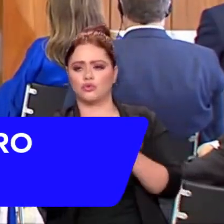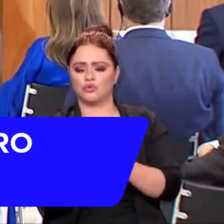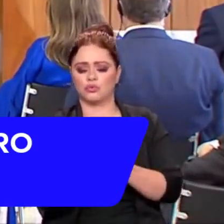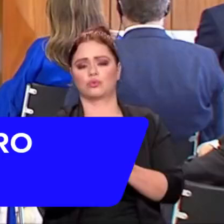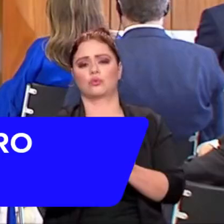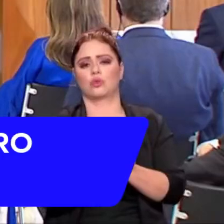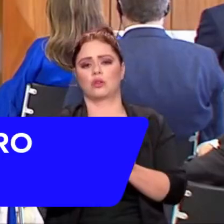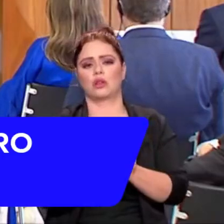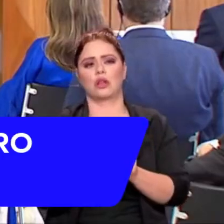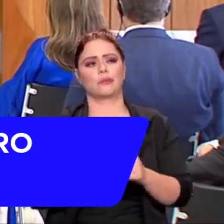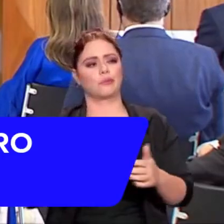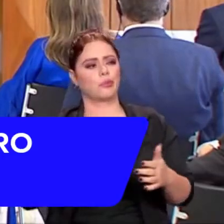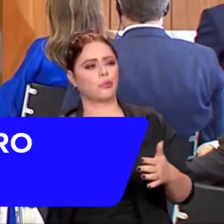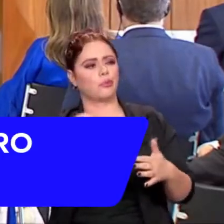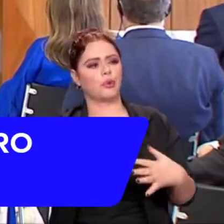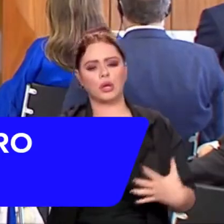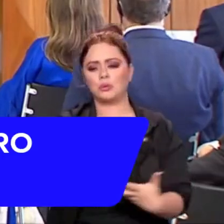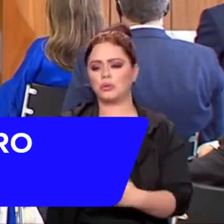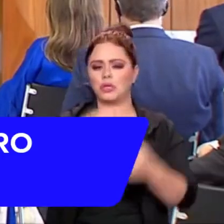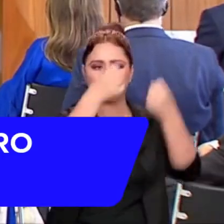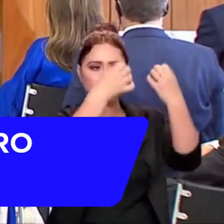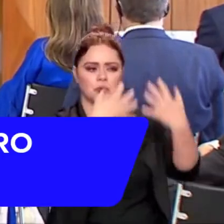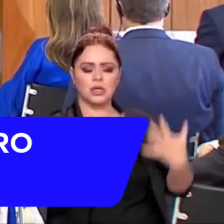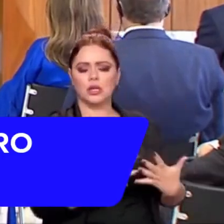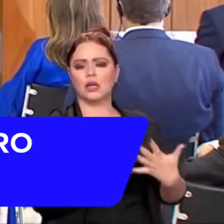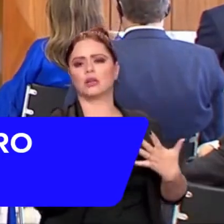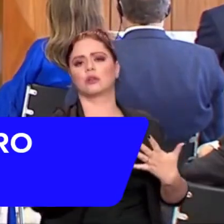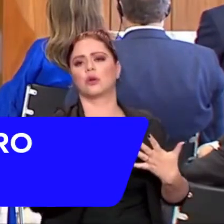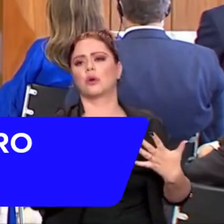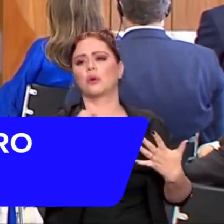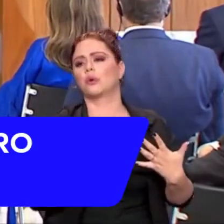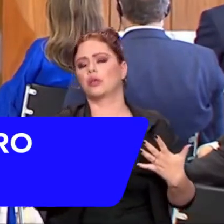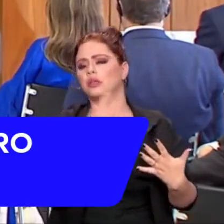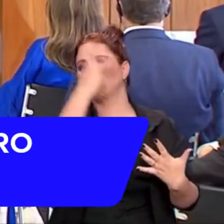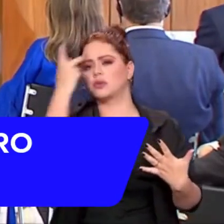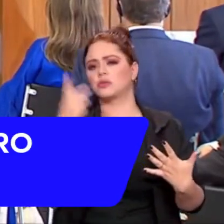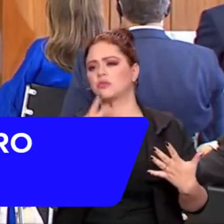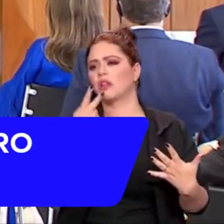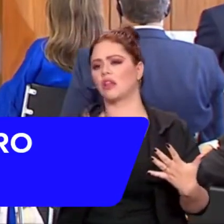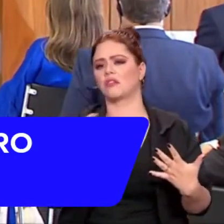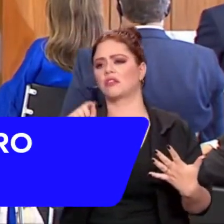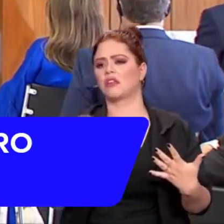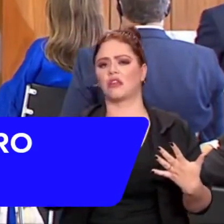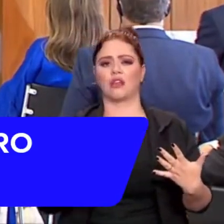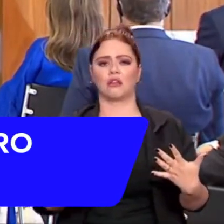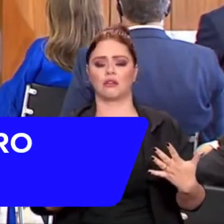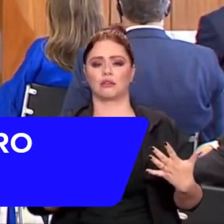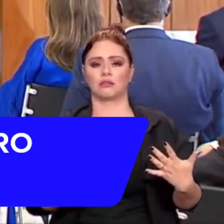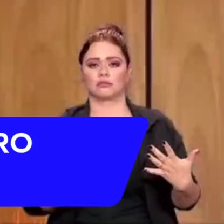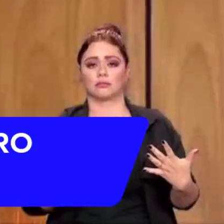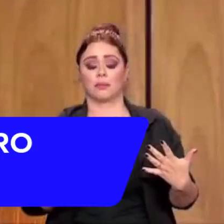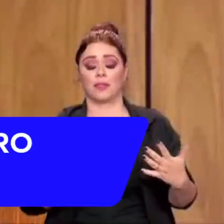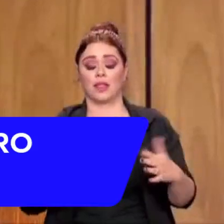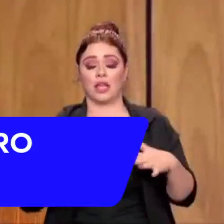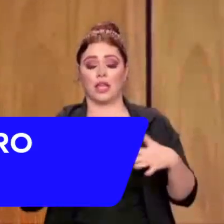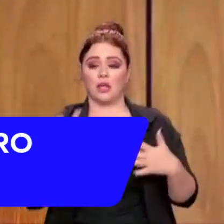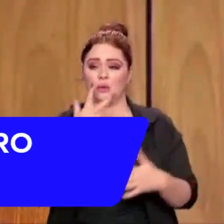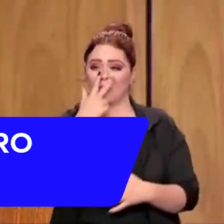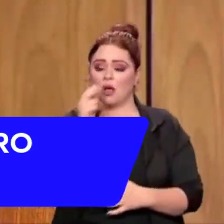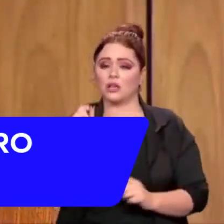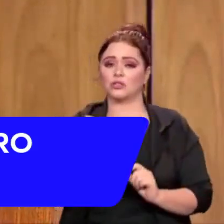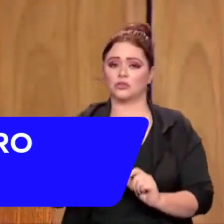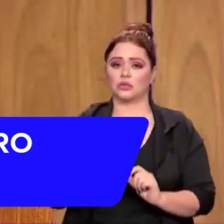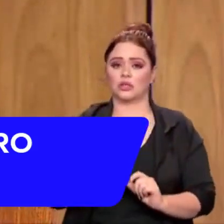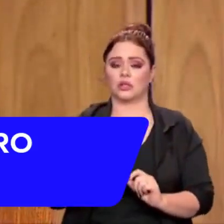mundo explicando que não era do jeito que as pessoas diziam que era. Andávamos ao mundo. E eu acho,